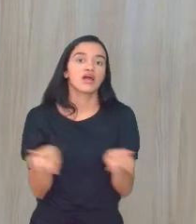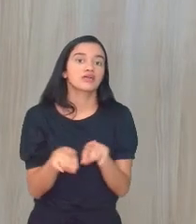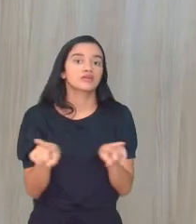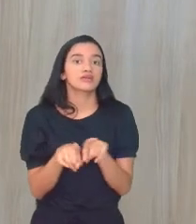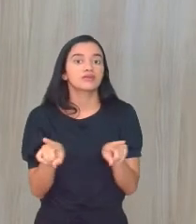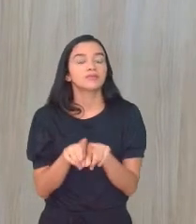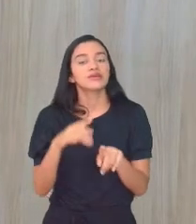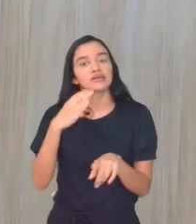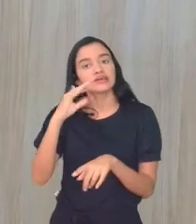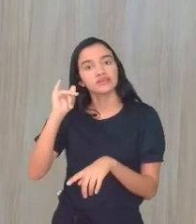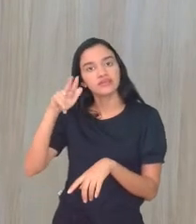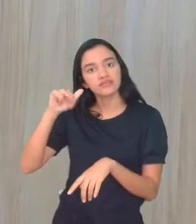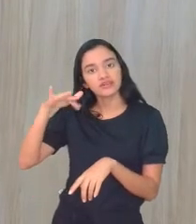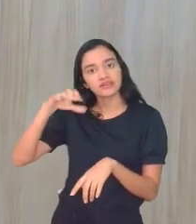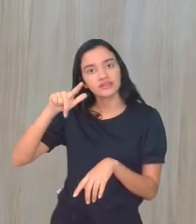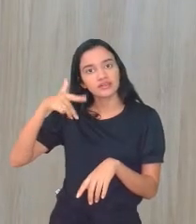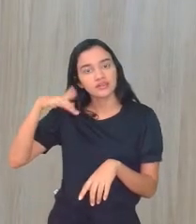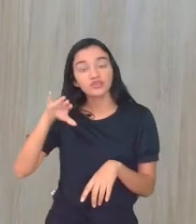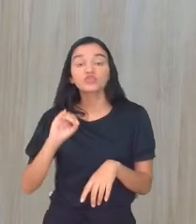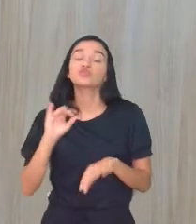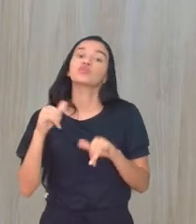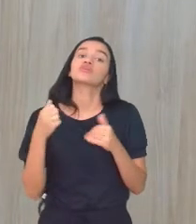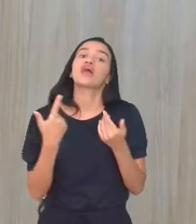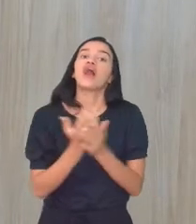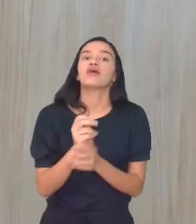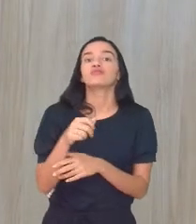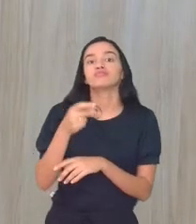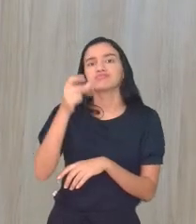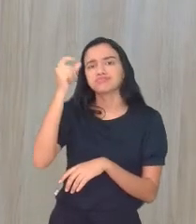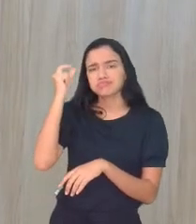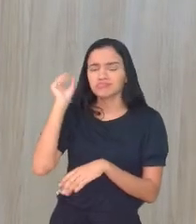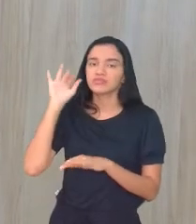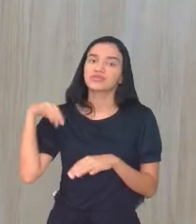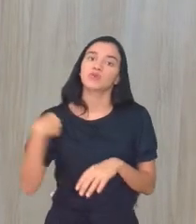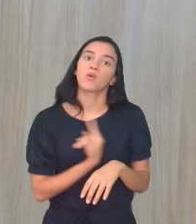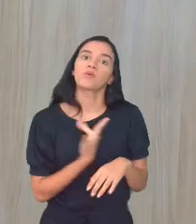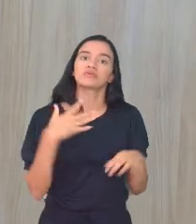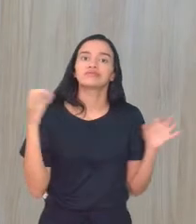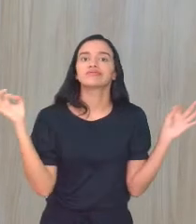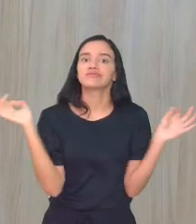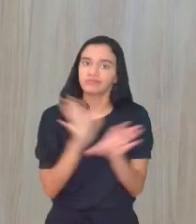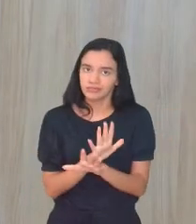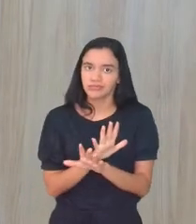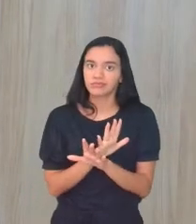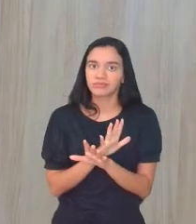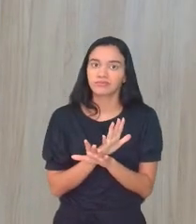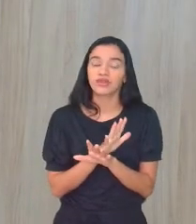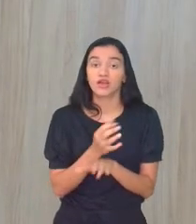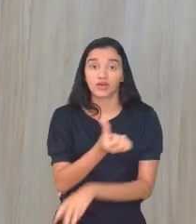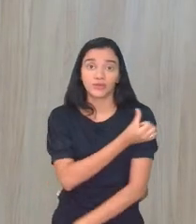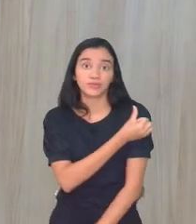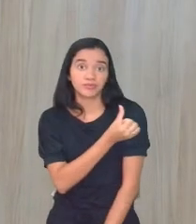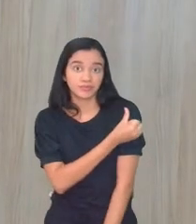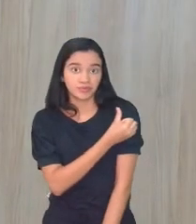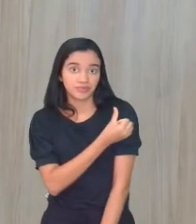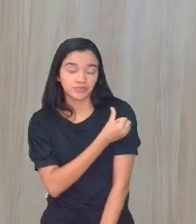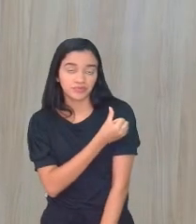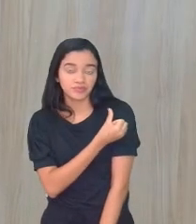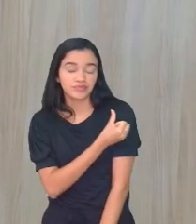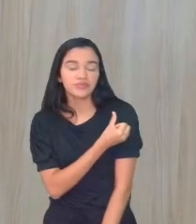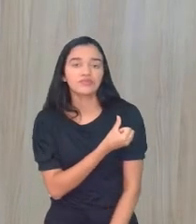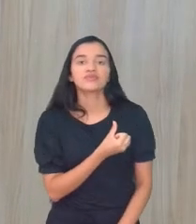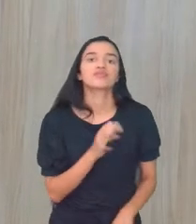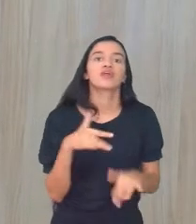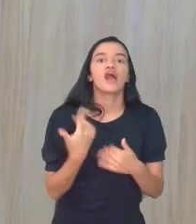civilizações antigas, certo? História, inclusive, no momento a gente finalizou, né, no 6º ano, a